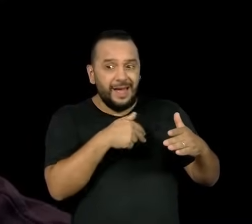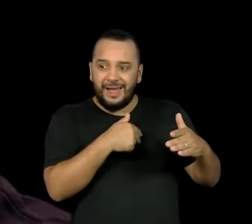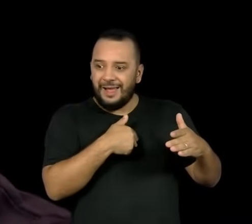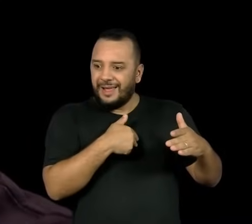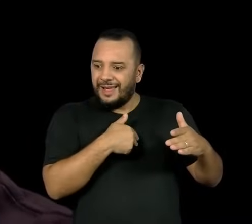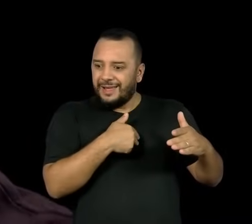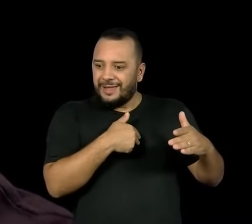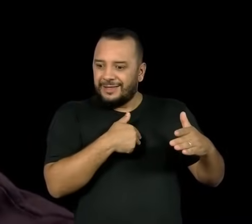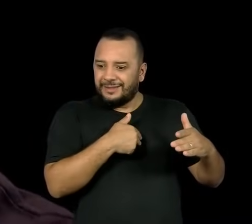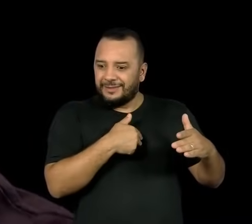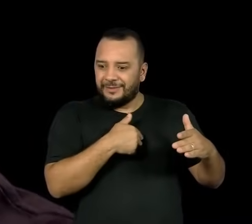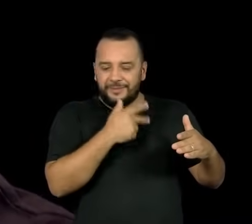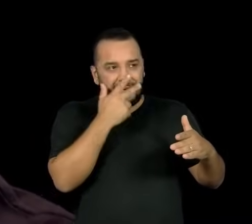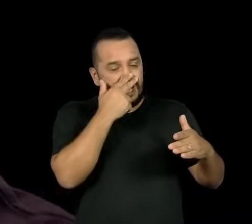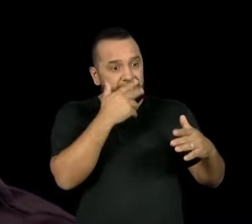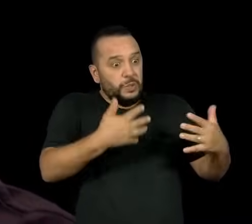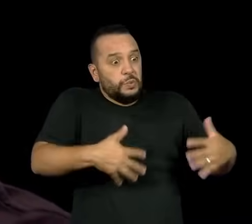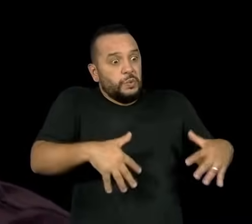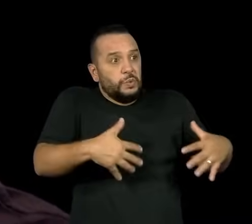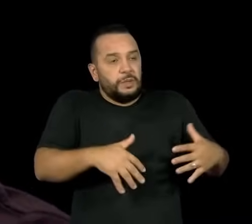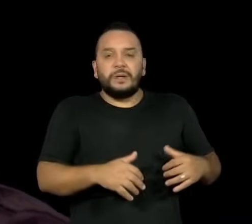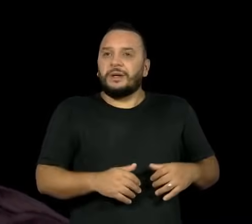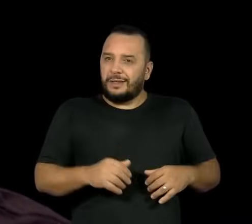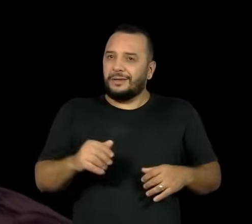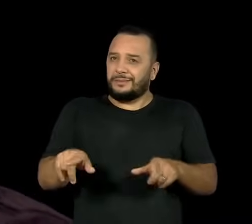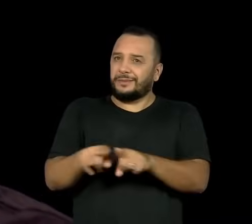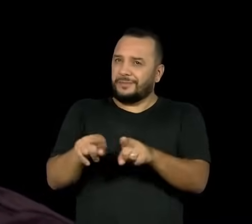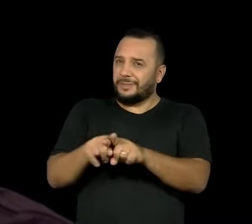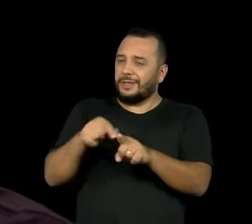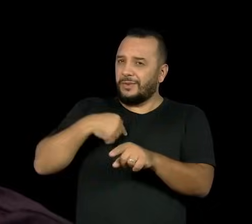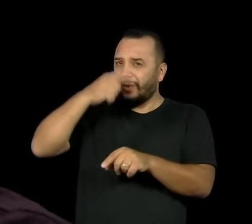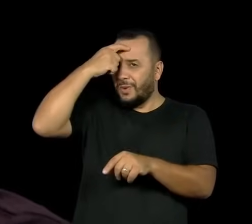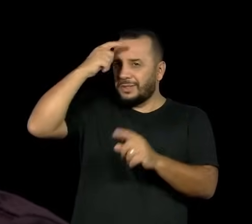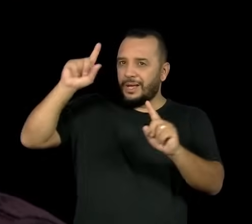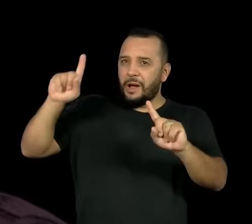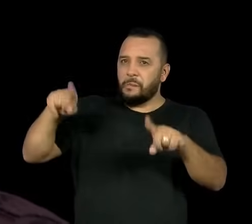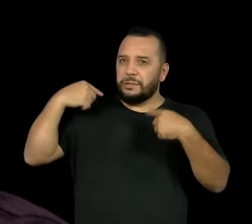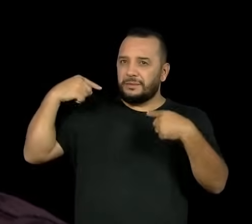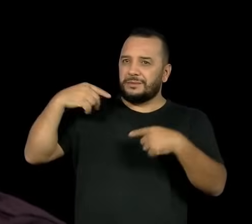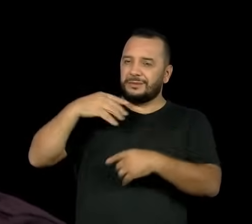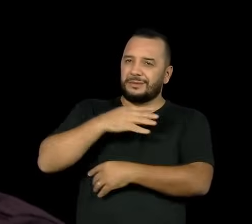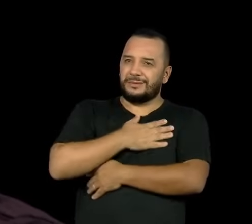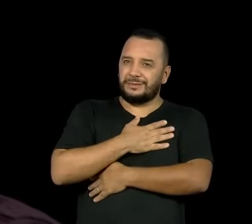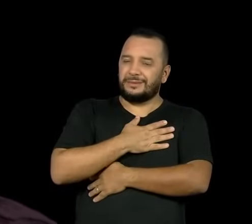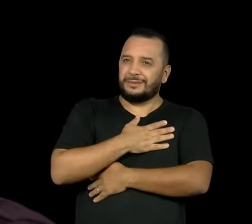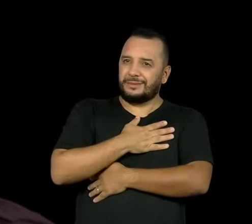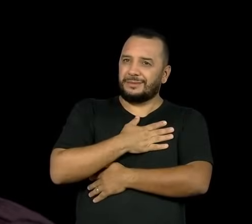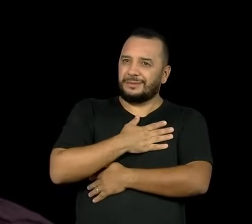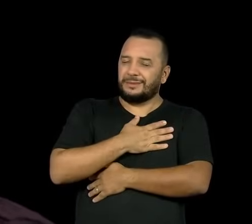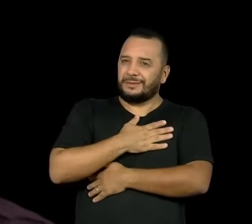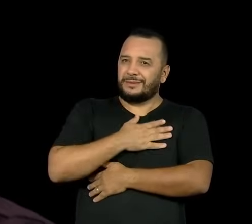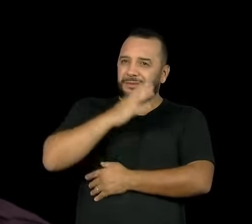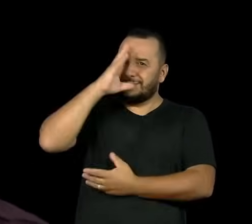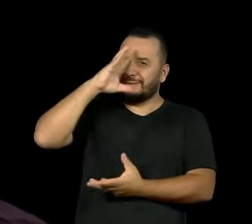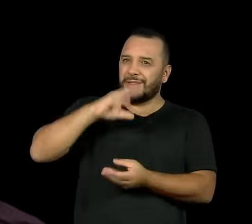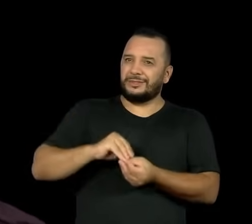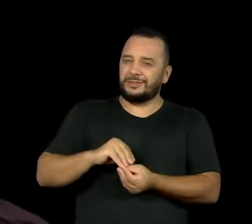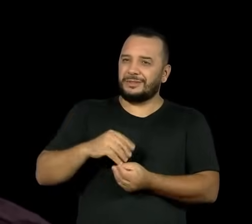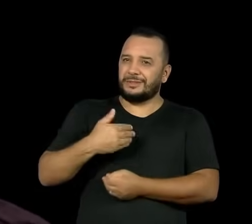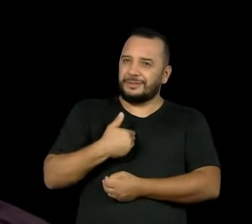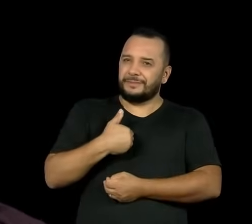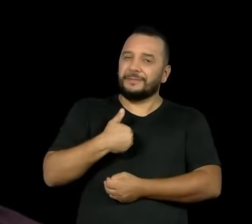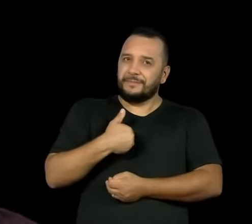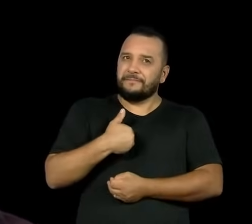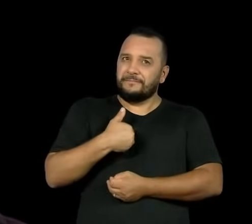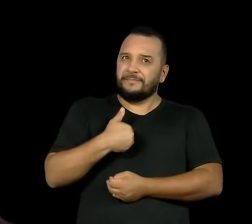tenho eu sou muito provocado por estados de consciência, por entender que eu